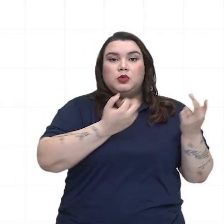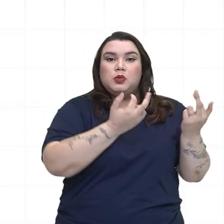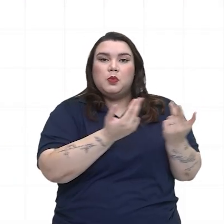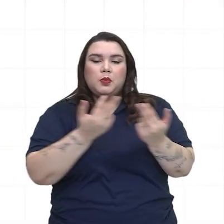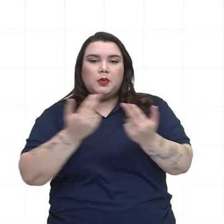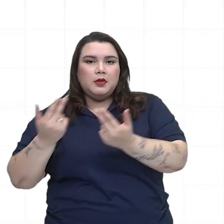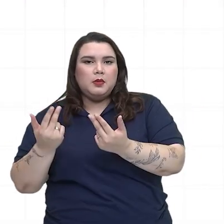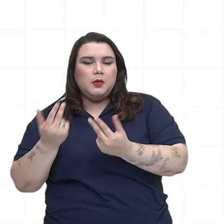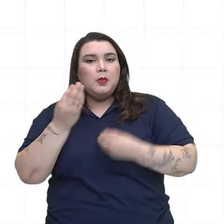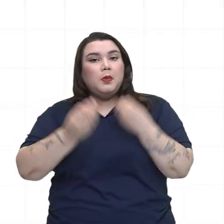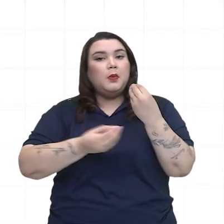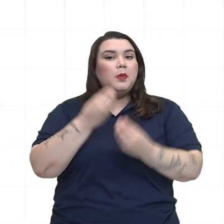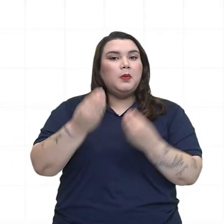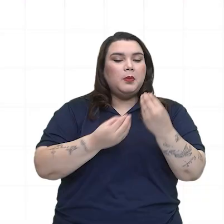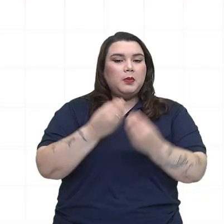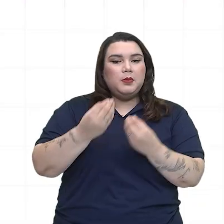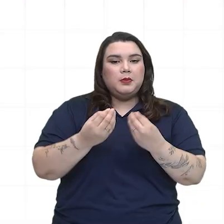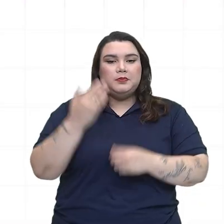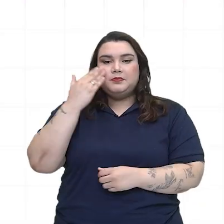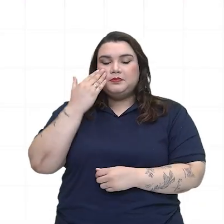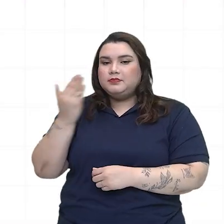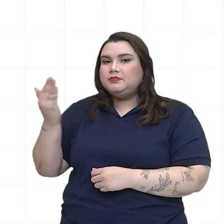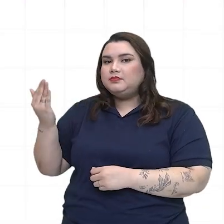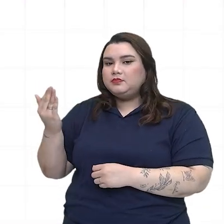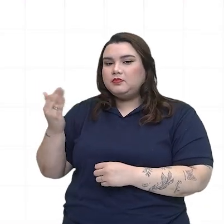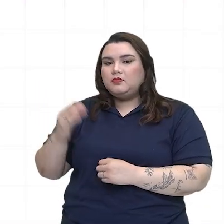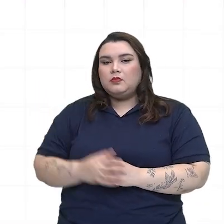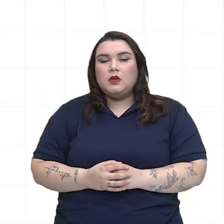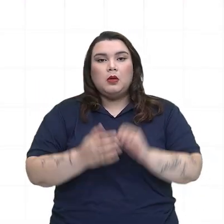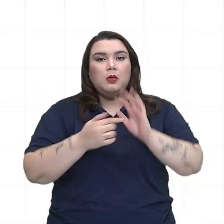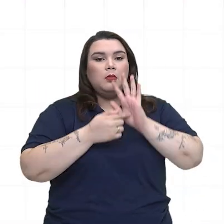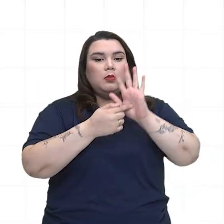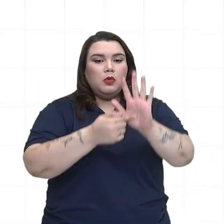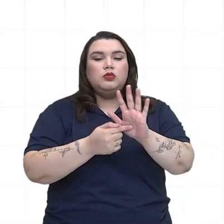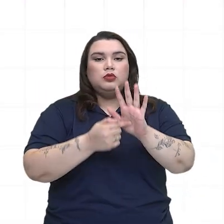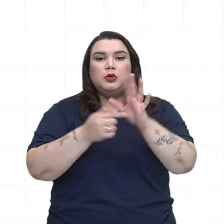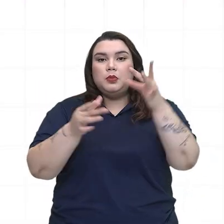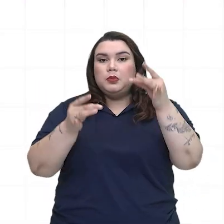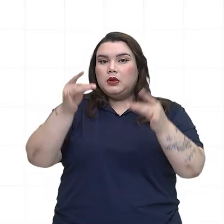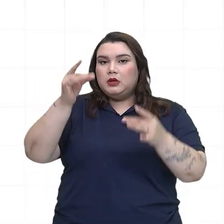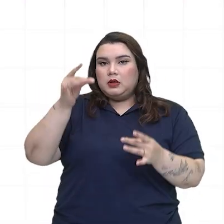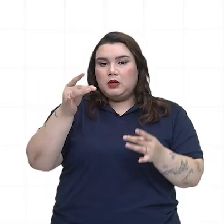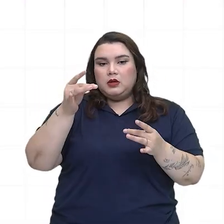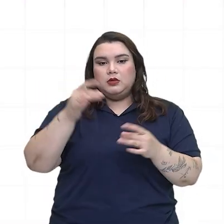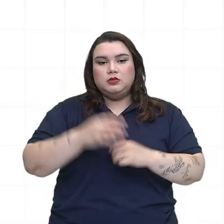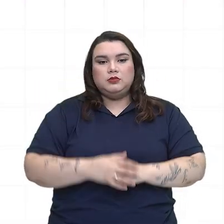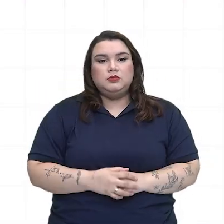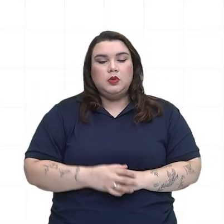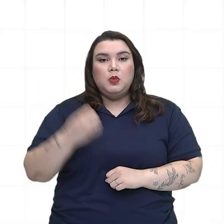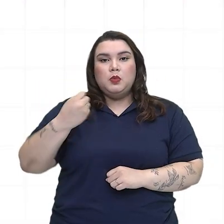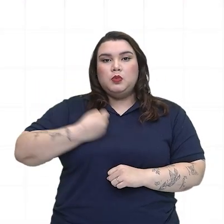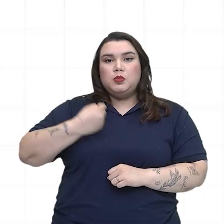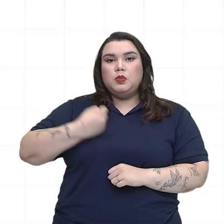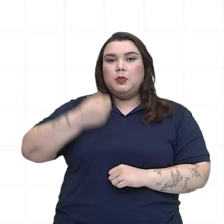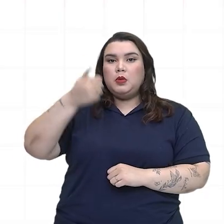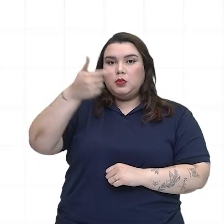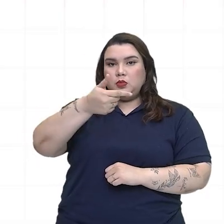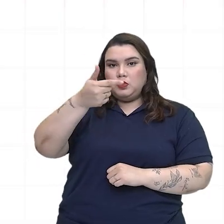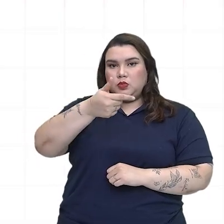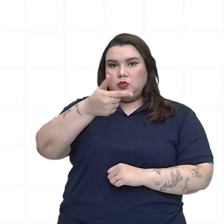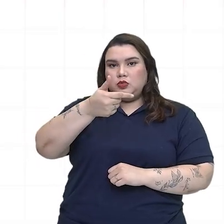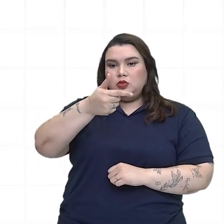ver na prática o que isso significa. Nós temos aqui o 2 elevado